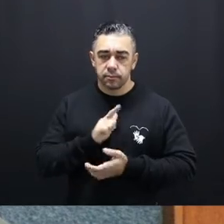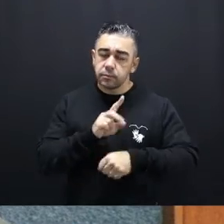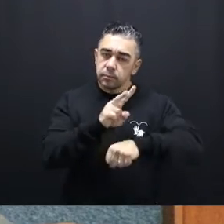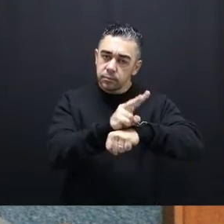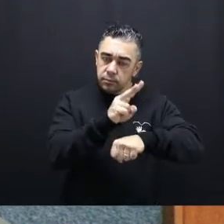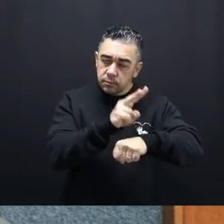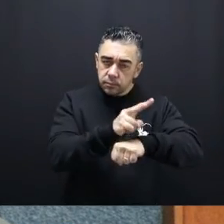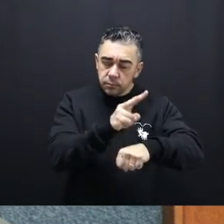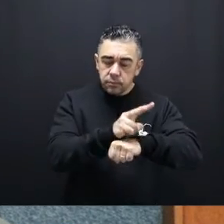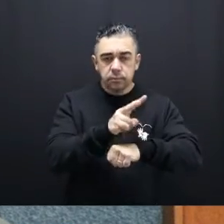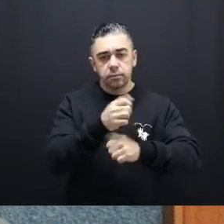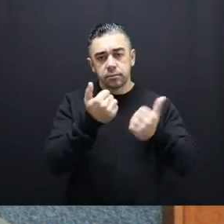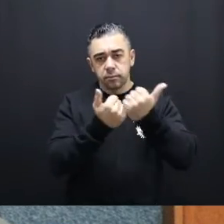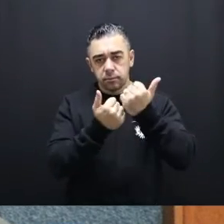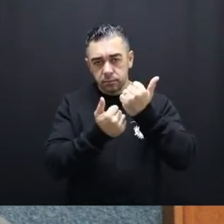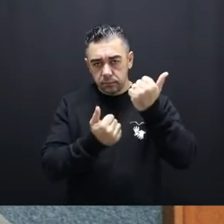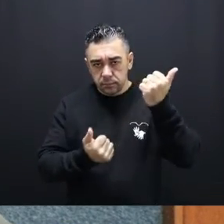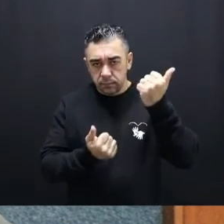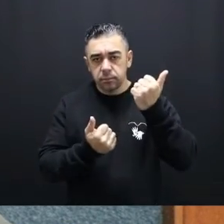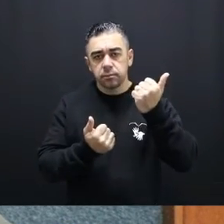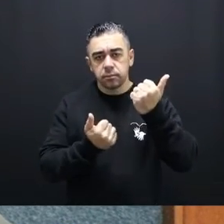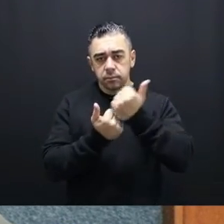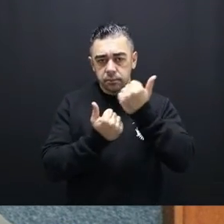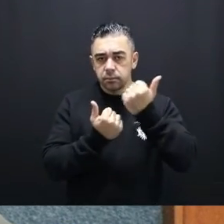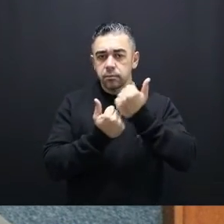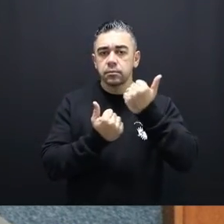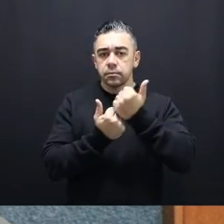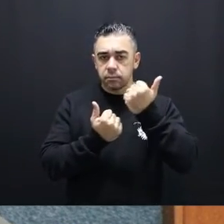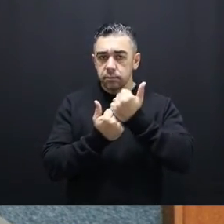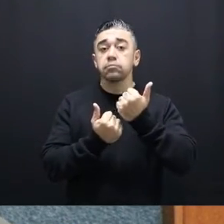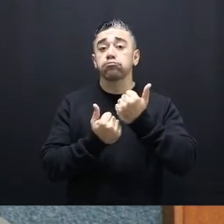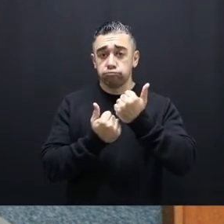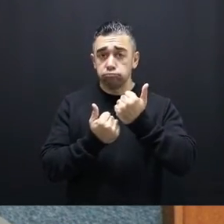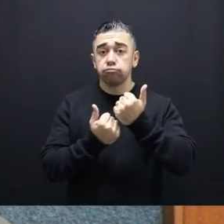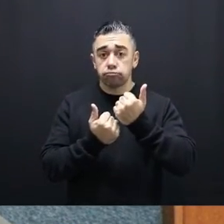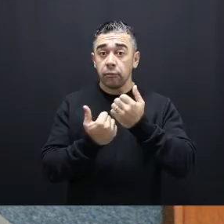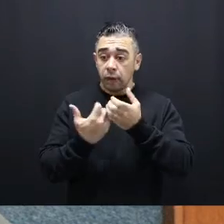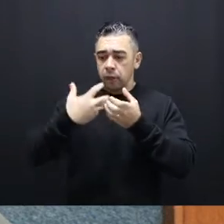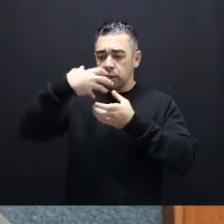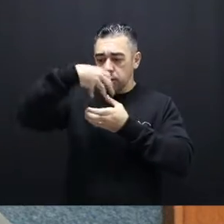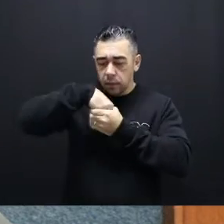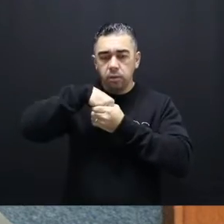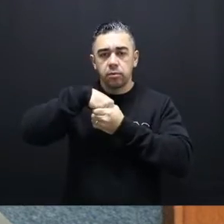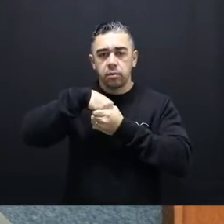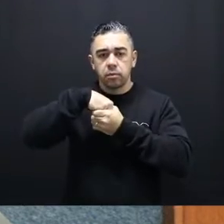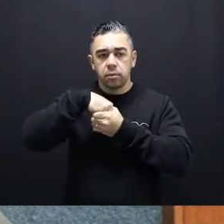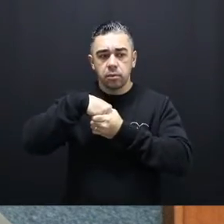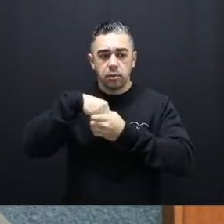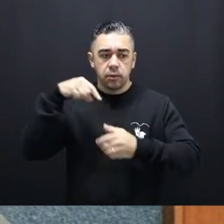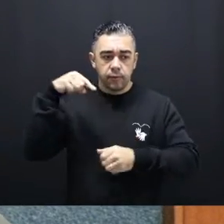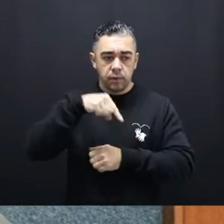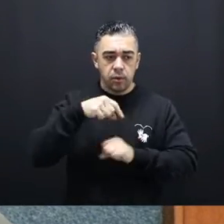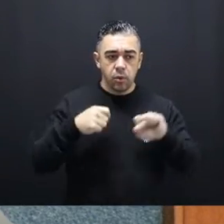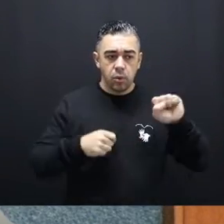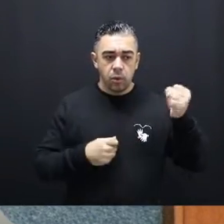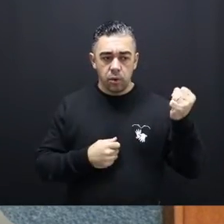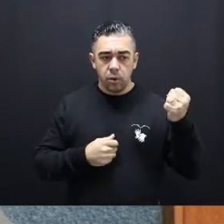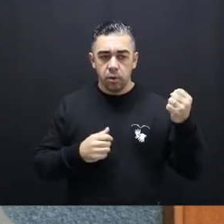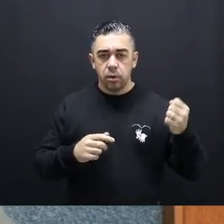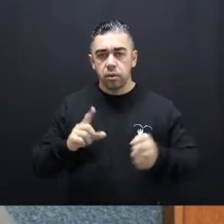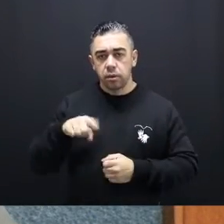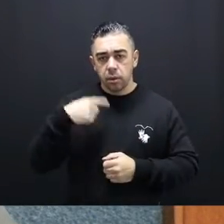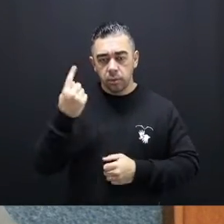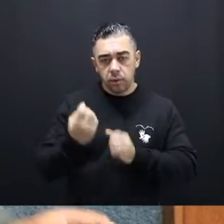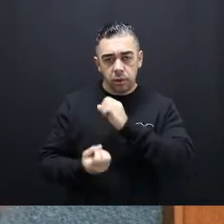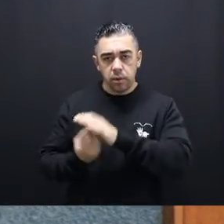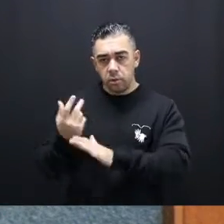tivemos que ficar com todo o Assessoria toda Assessoria dentro do gabinete ele vinha 8 horas depois criar até o bilheteria